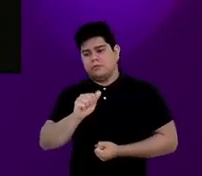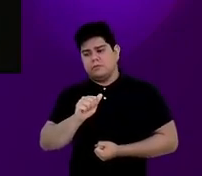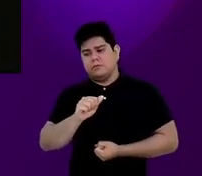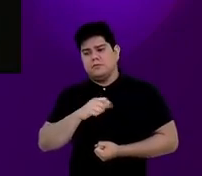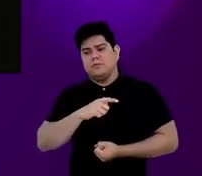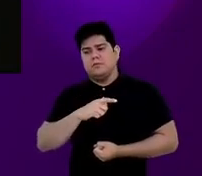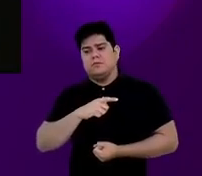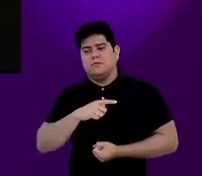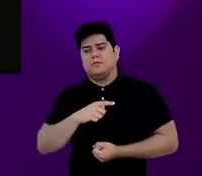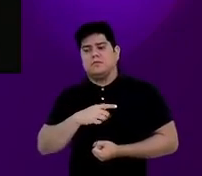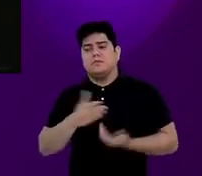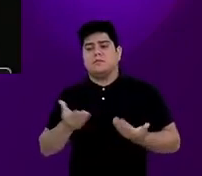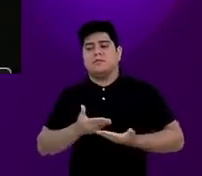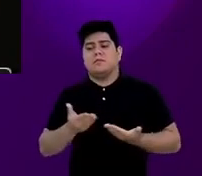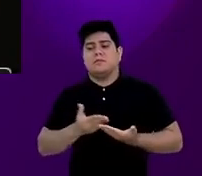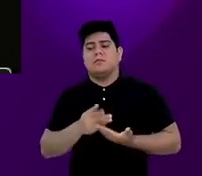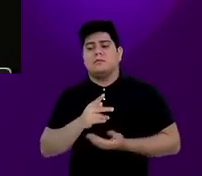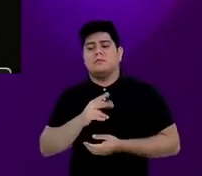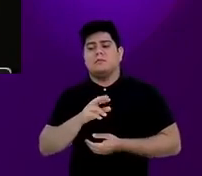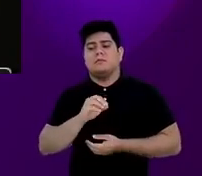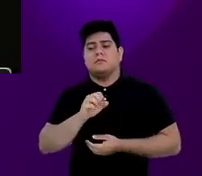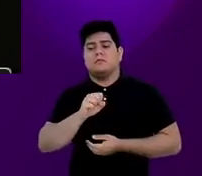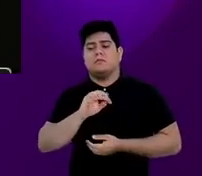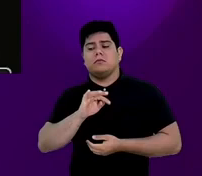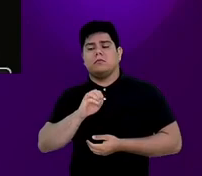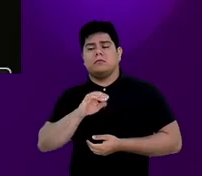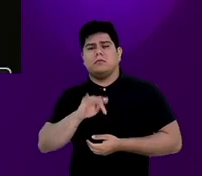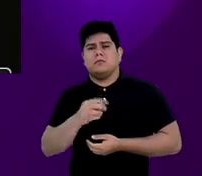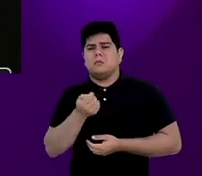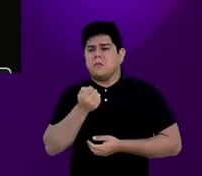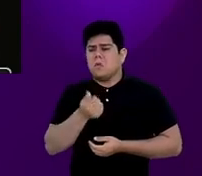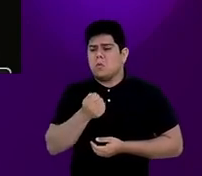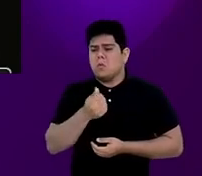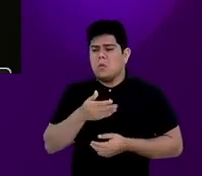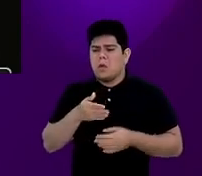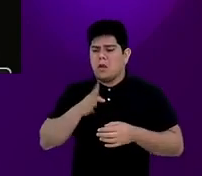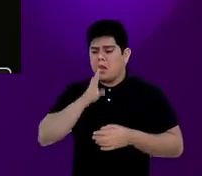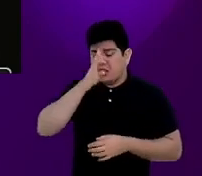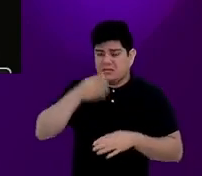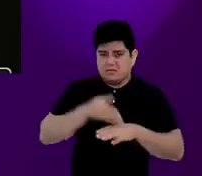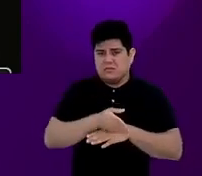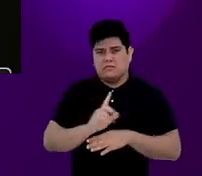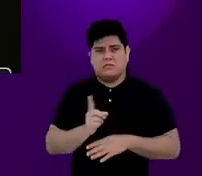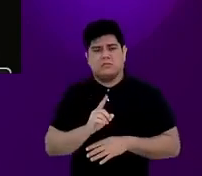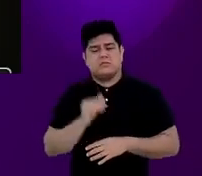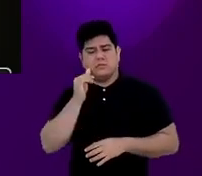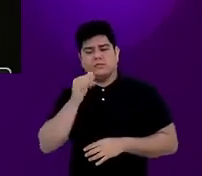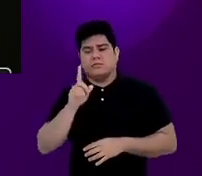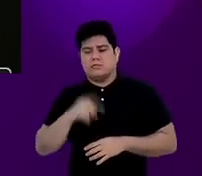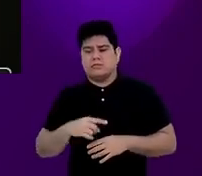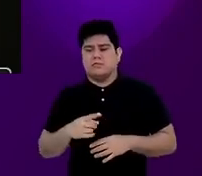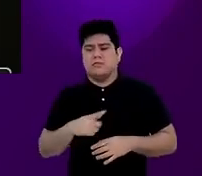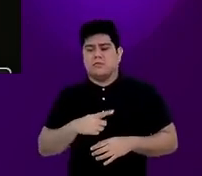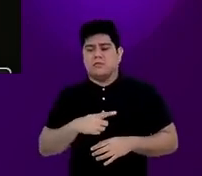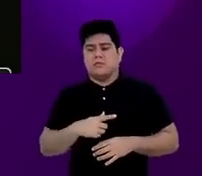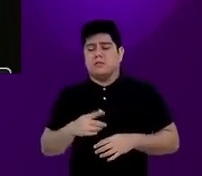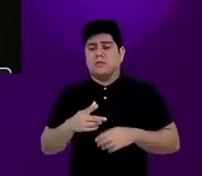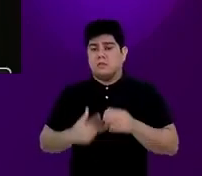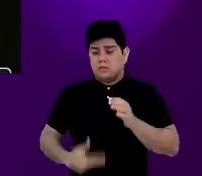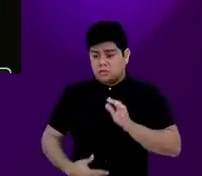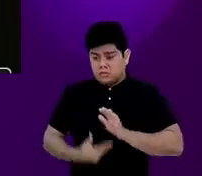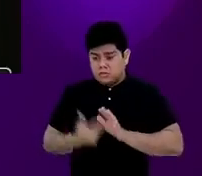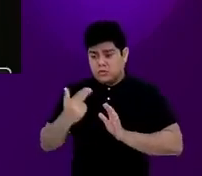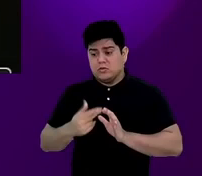né? Hoje, a prostatectomia é feita de forma muito pouco agressiva para os pacientes. A gente sabe que isso é uma cirurgia oncológica e